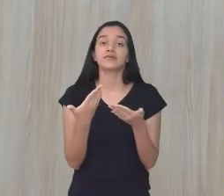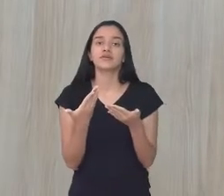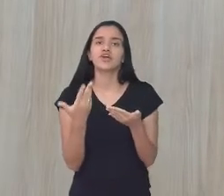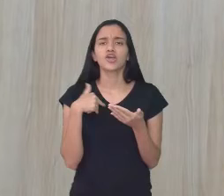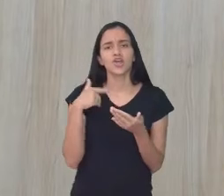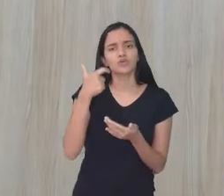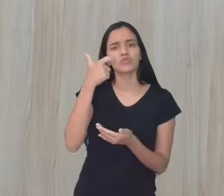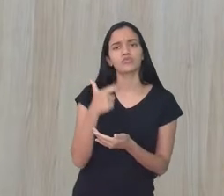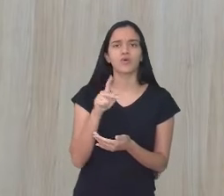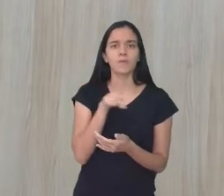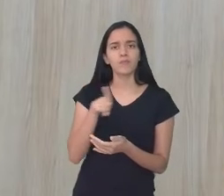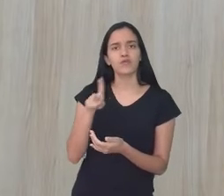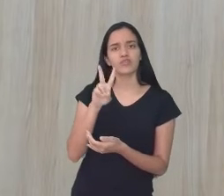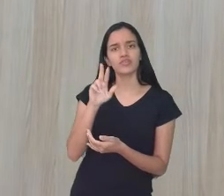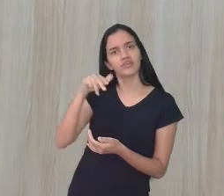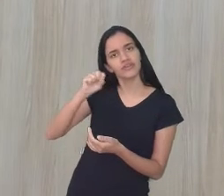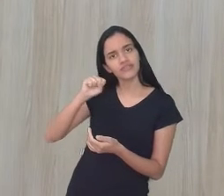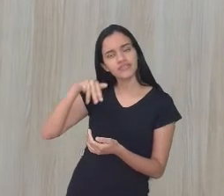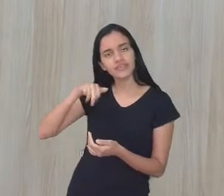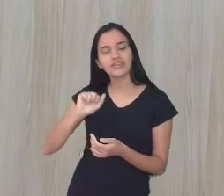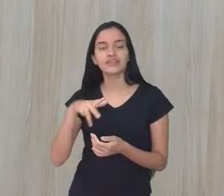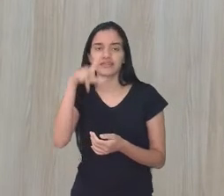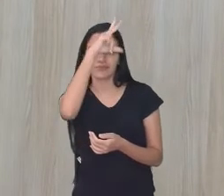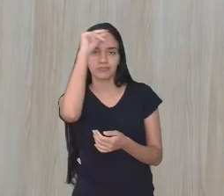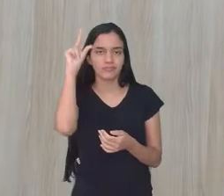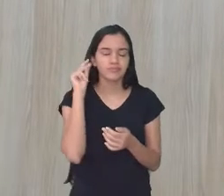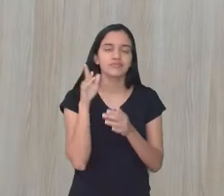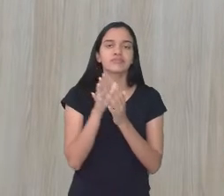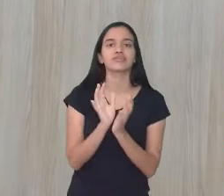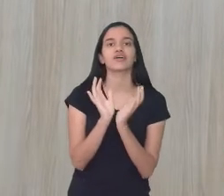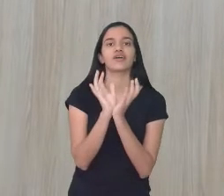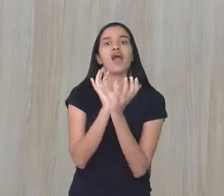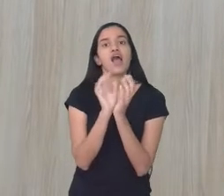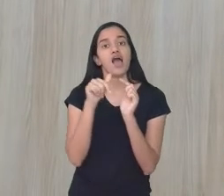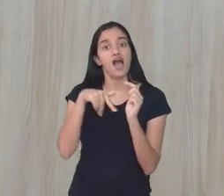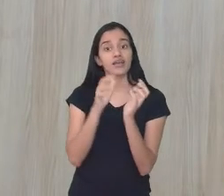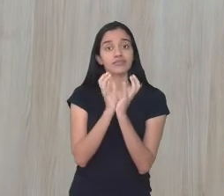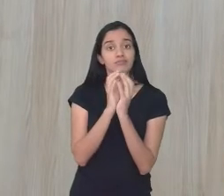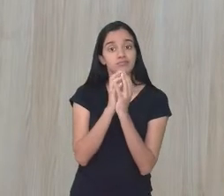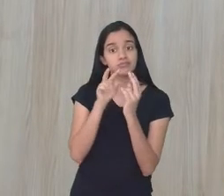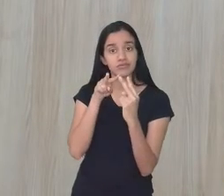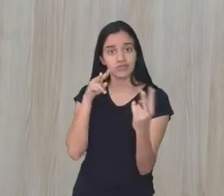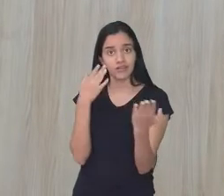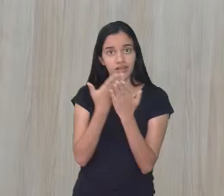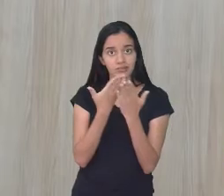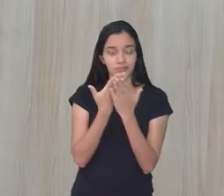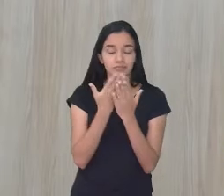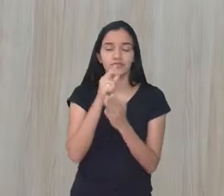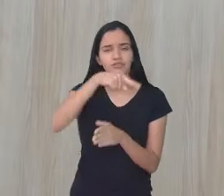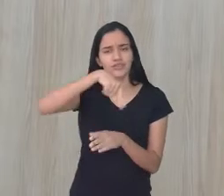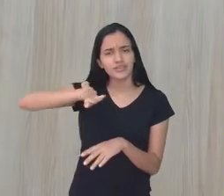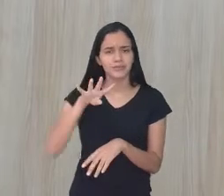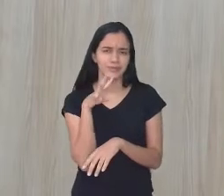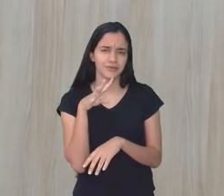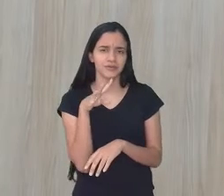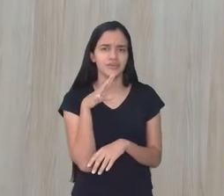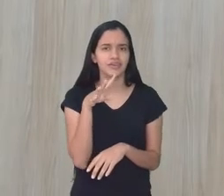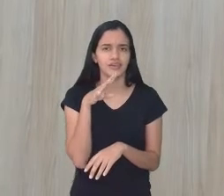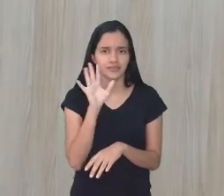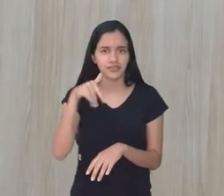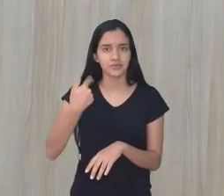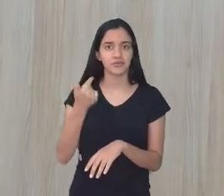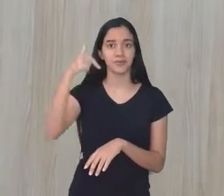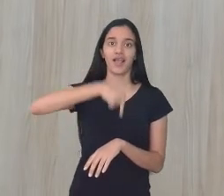sou professora Vanessa, da Escola Municipal para Aulas Digitais. Vocês já me conhecem, não é isso? E estou